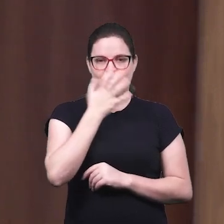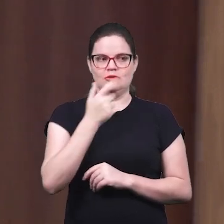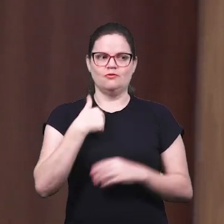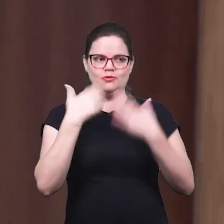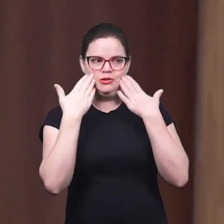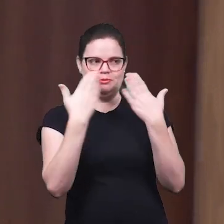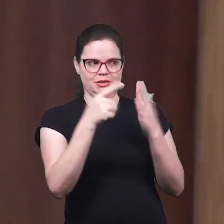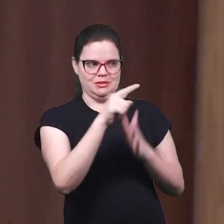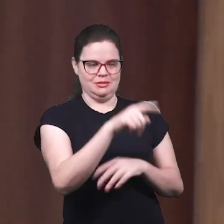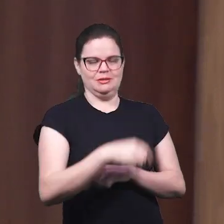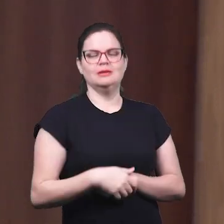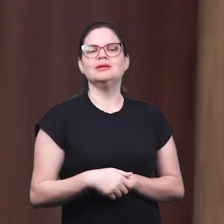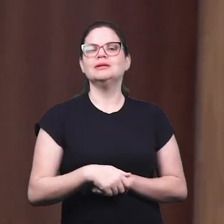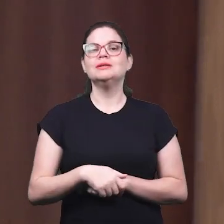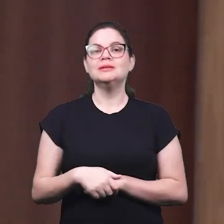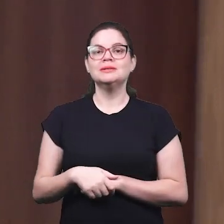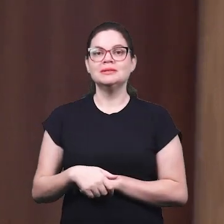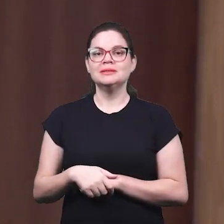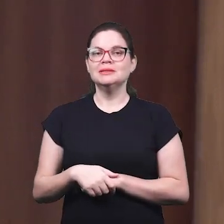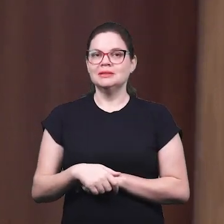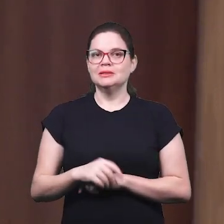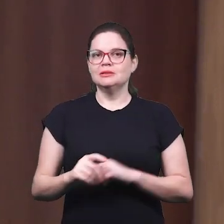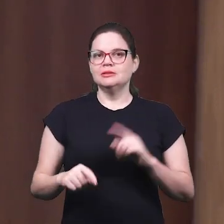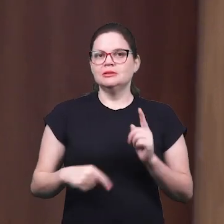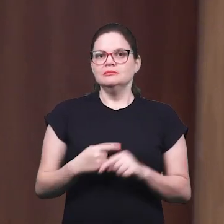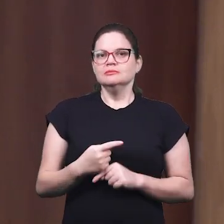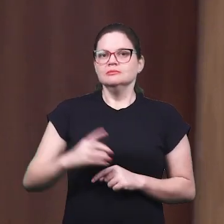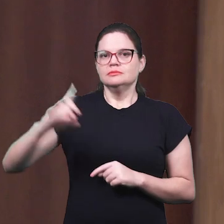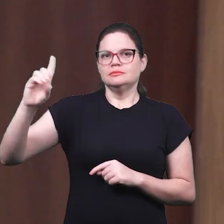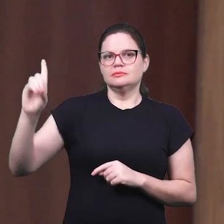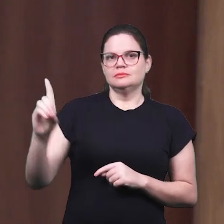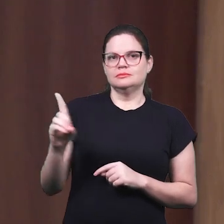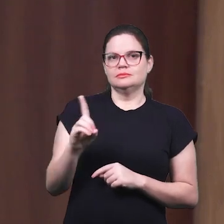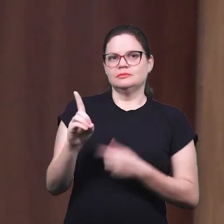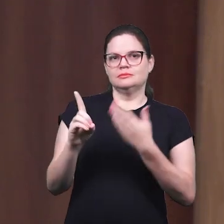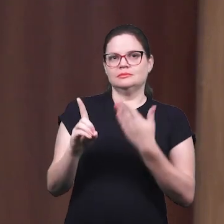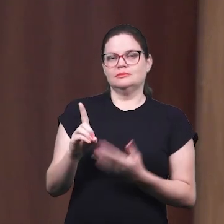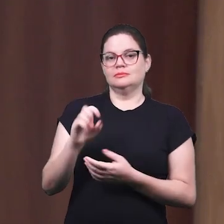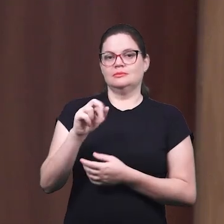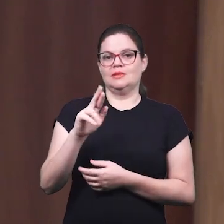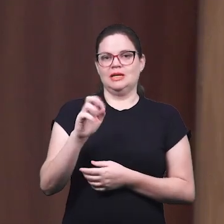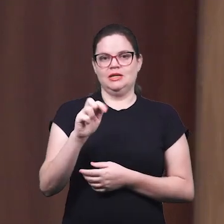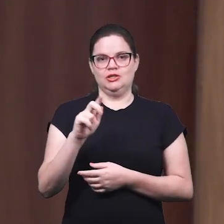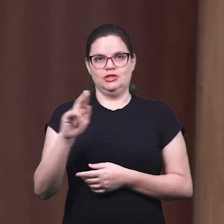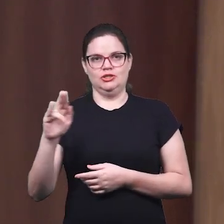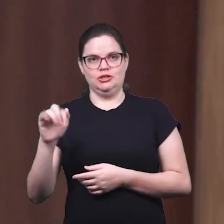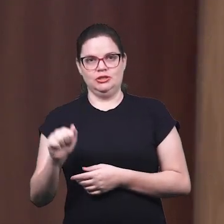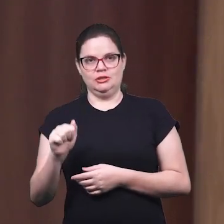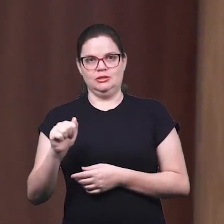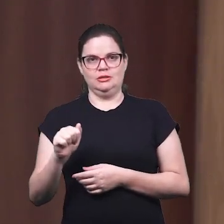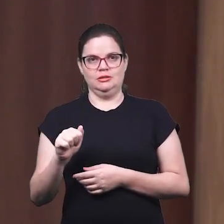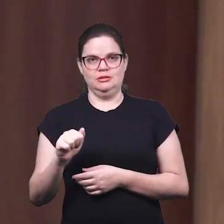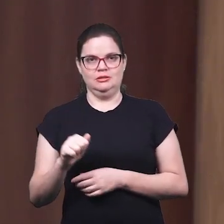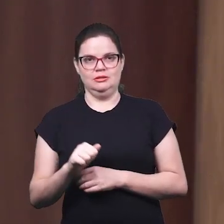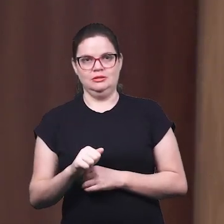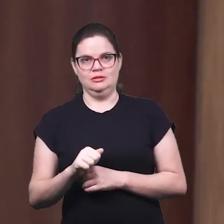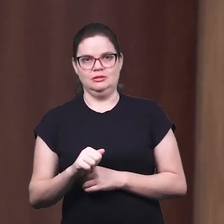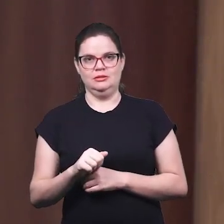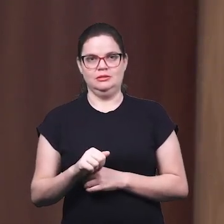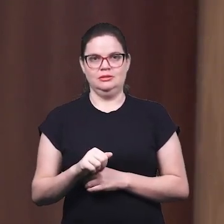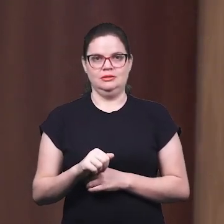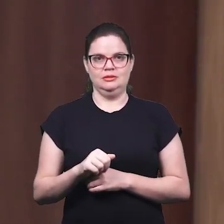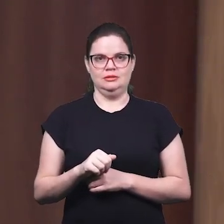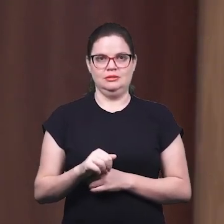te apresentar. Aí daqui a pouco ele vem atrás, me apresenta Regina Broto Dória. Ou